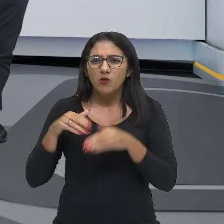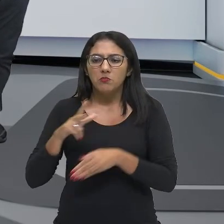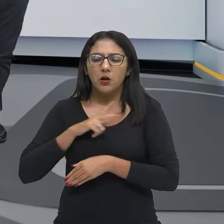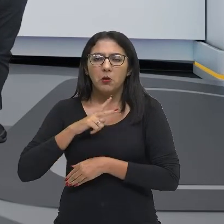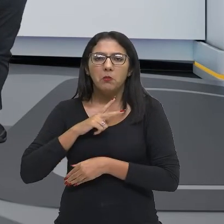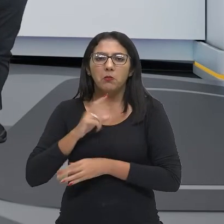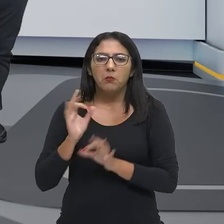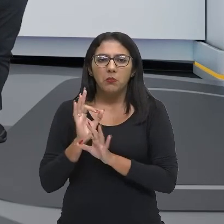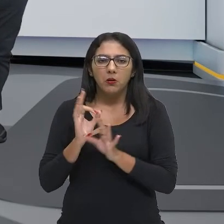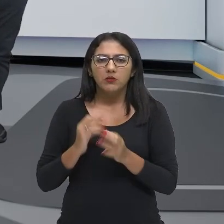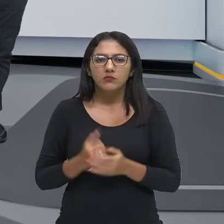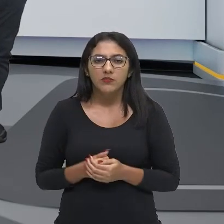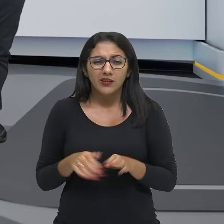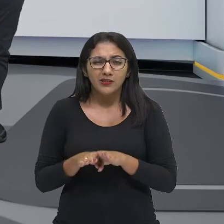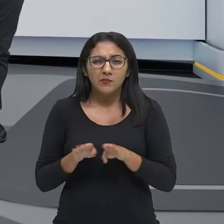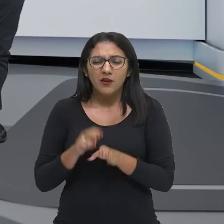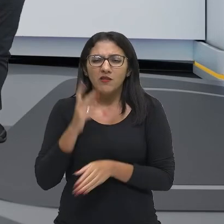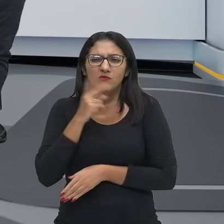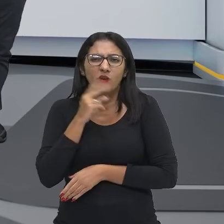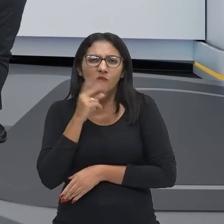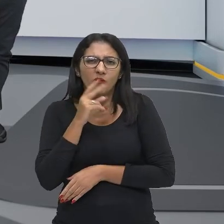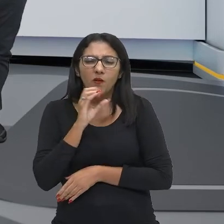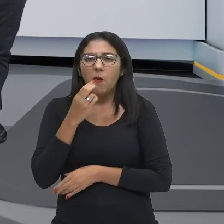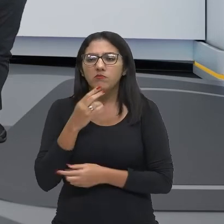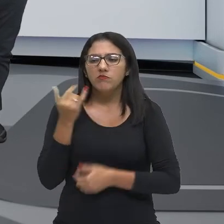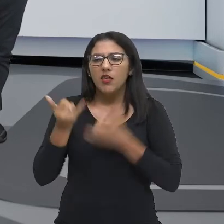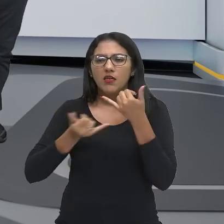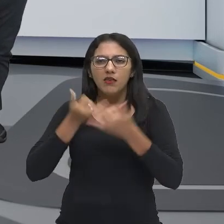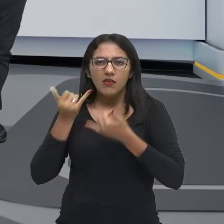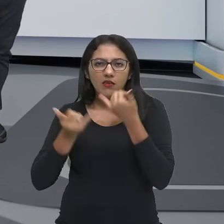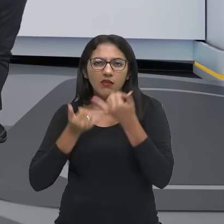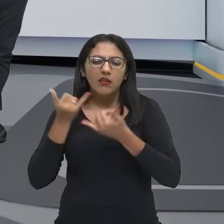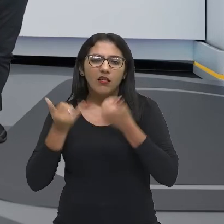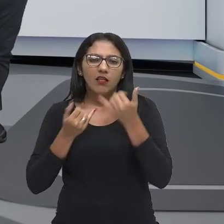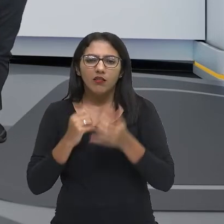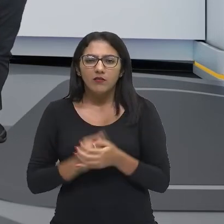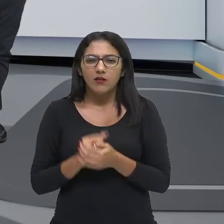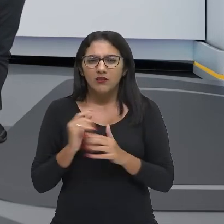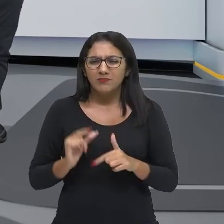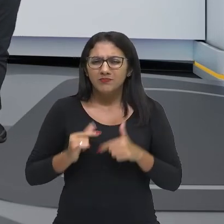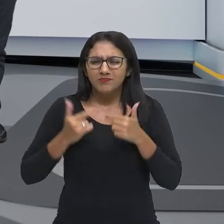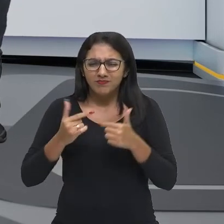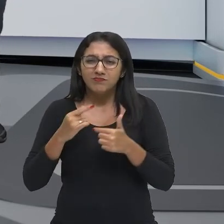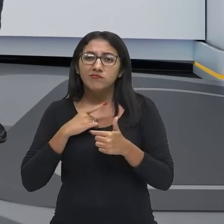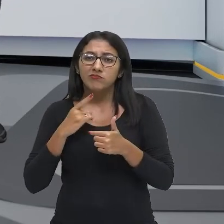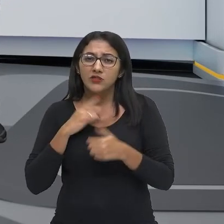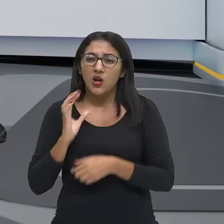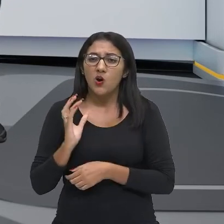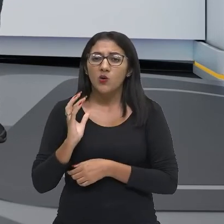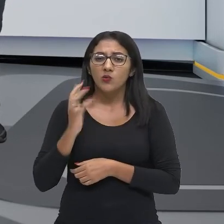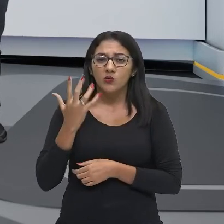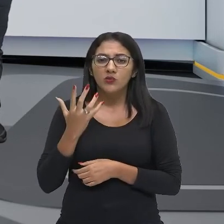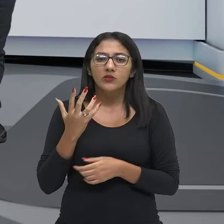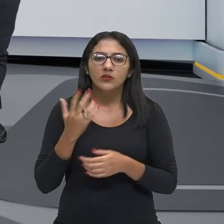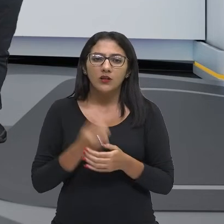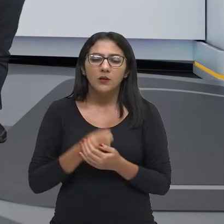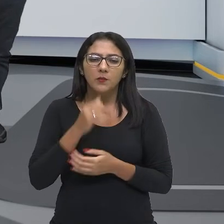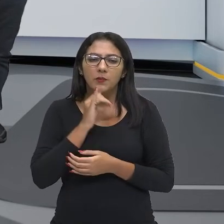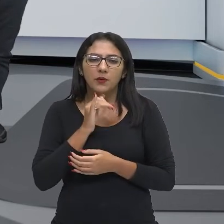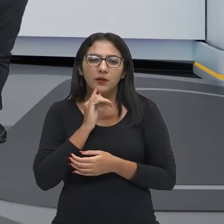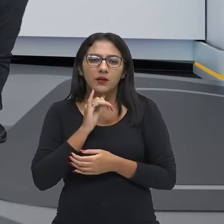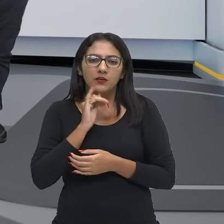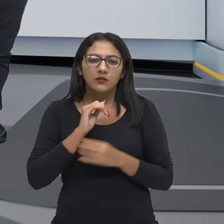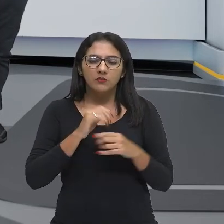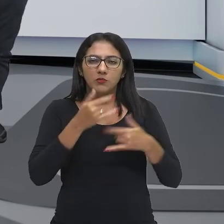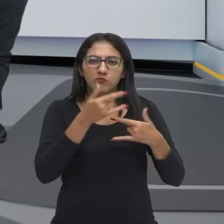muito menos para fazer fofocas e brincadeiras. Situação muito comum nos programas de comunicação, como por